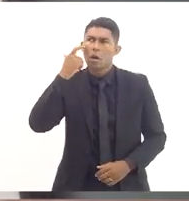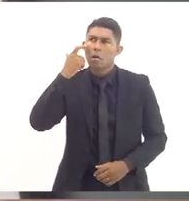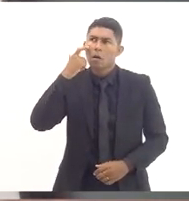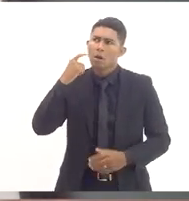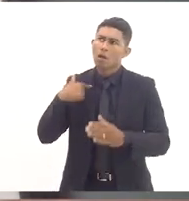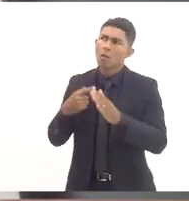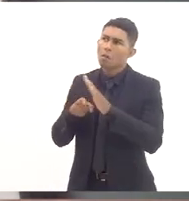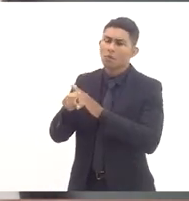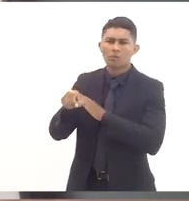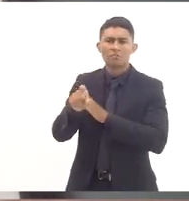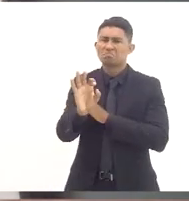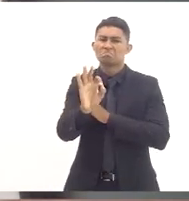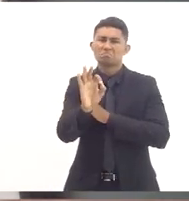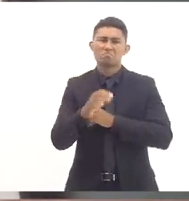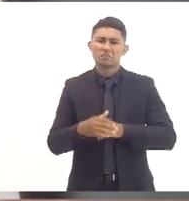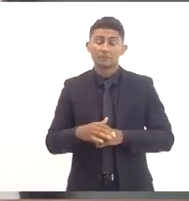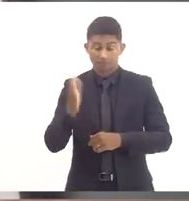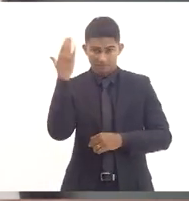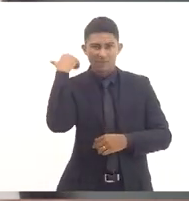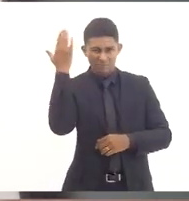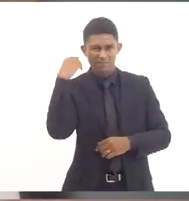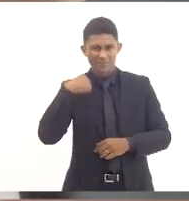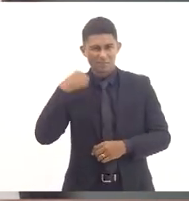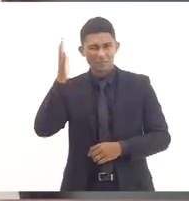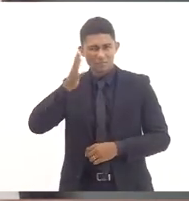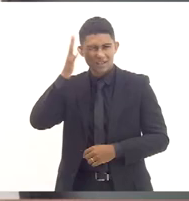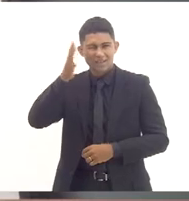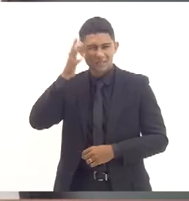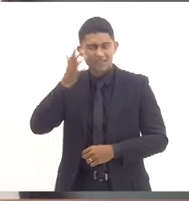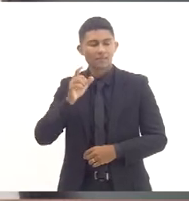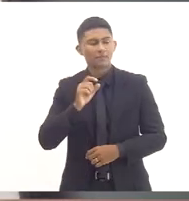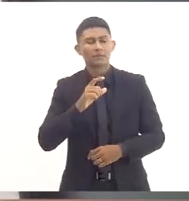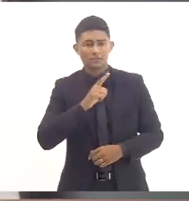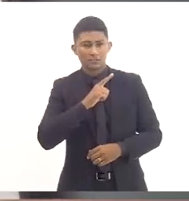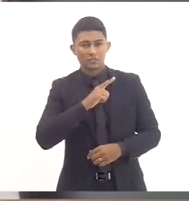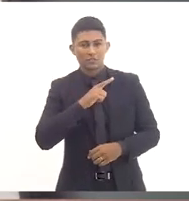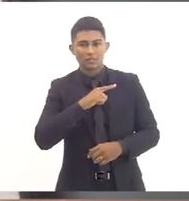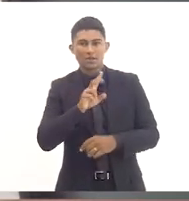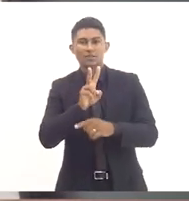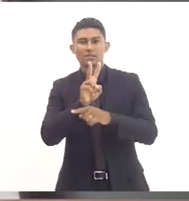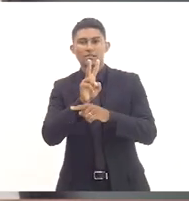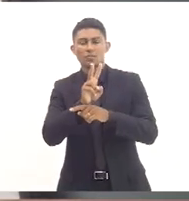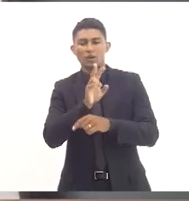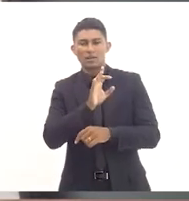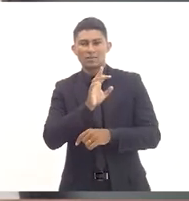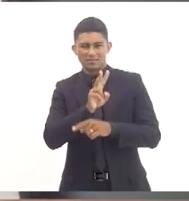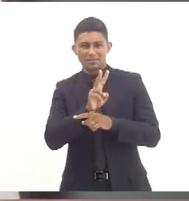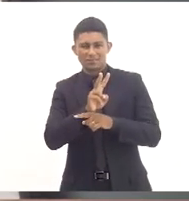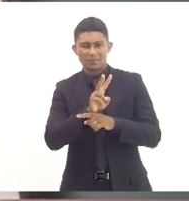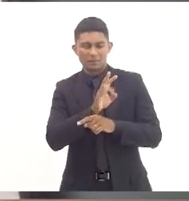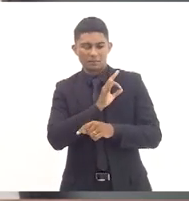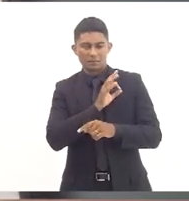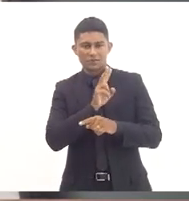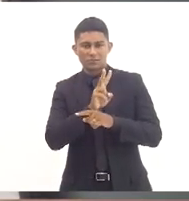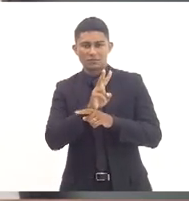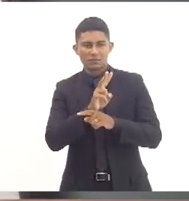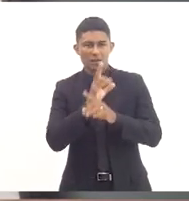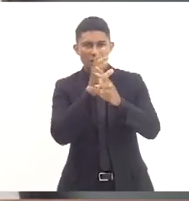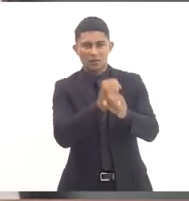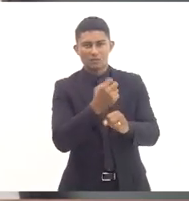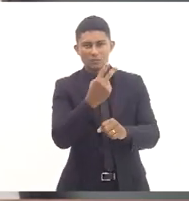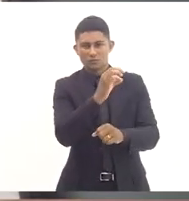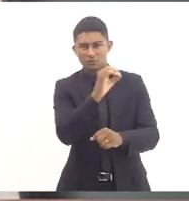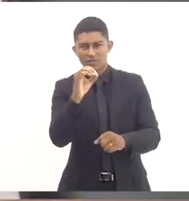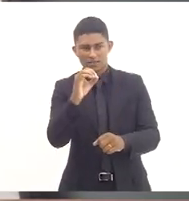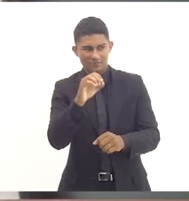alguém né mas eu fiz uma palestra para 200 seguranças da Sapucaí ninguém sabia que tem um guia podia entrar eu falei gente agora